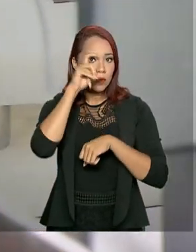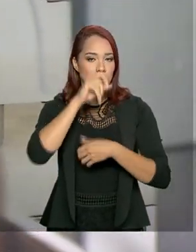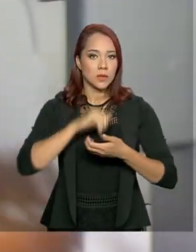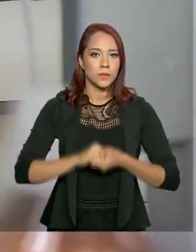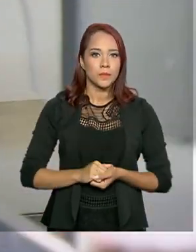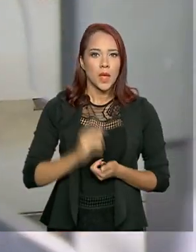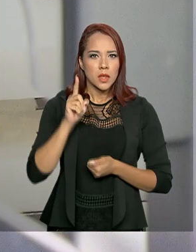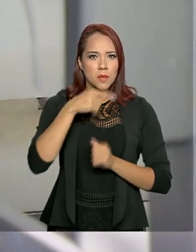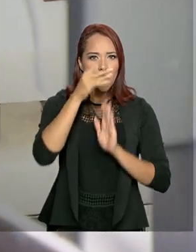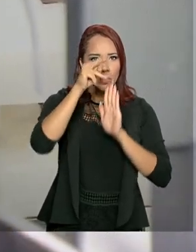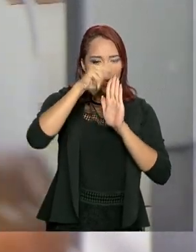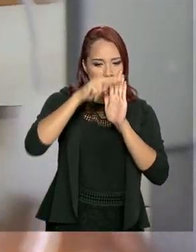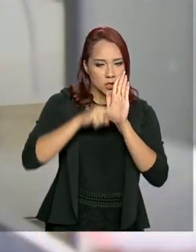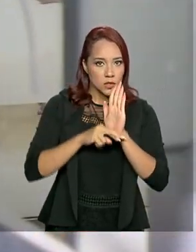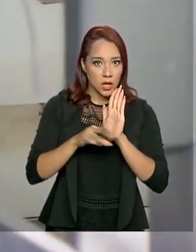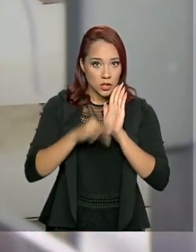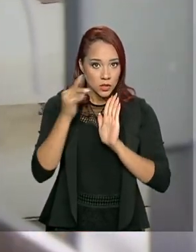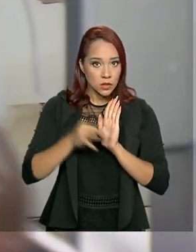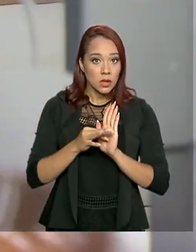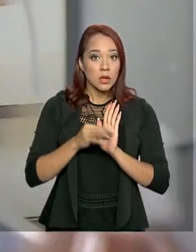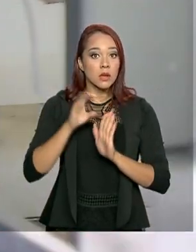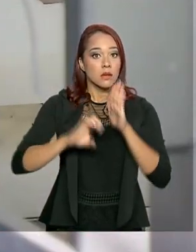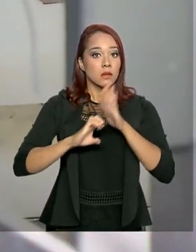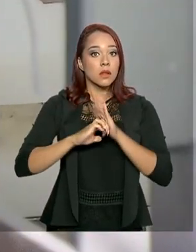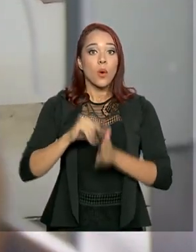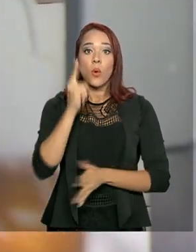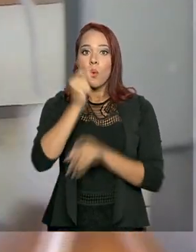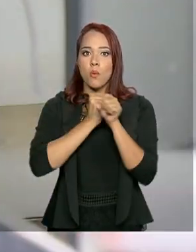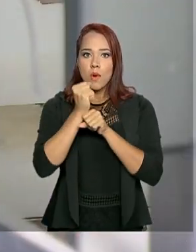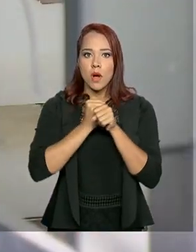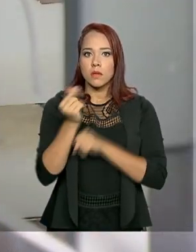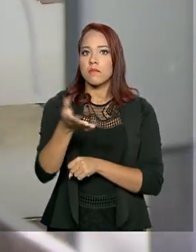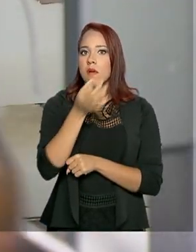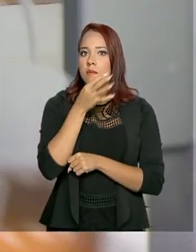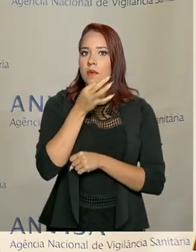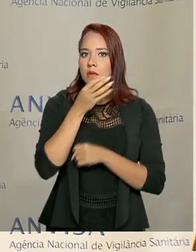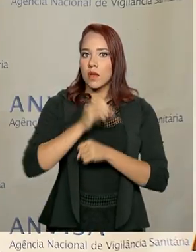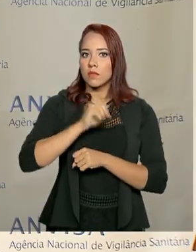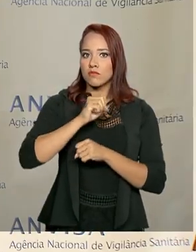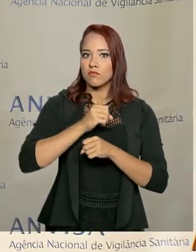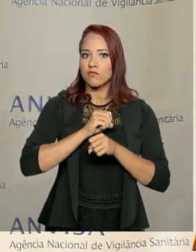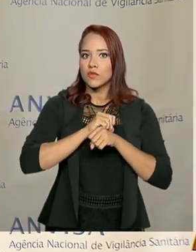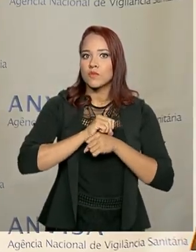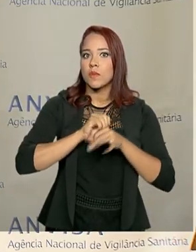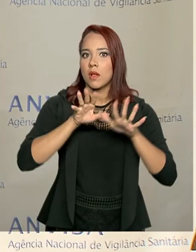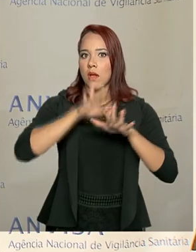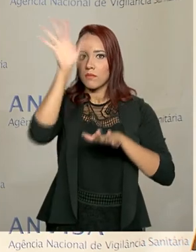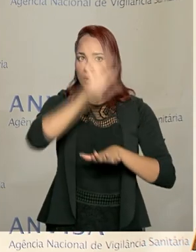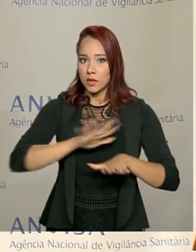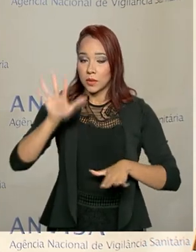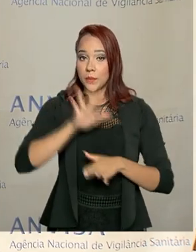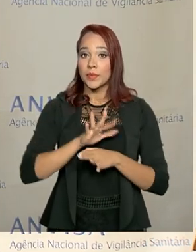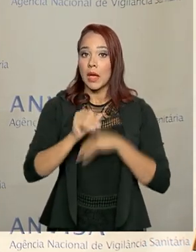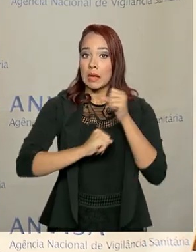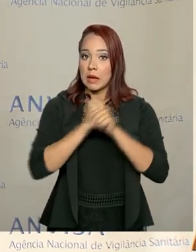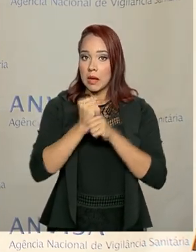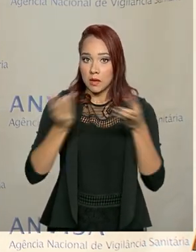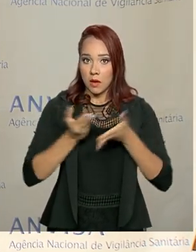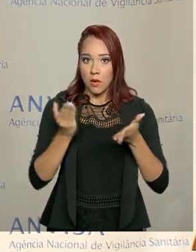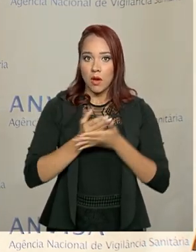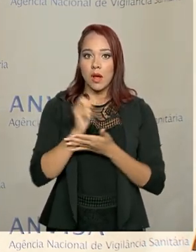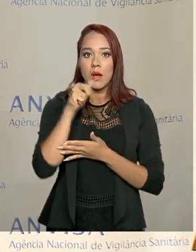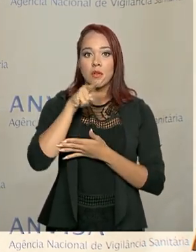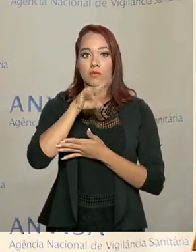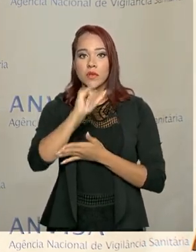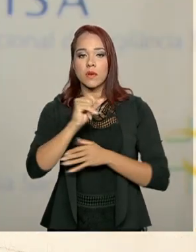registro, as empresas têm até um ano para oferecer o medicamento no mercado nacional. Este ano, a Anvisa também aumentou